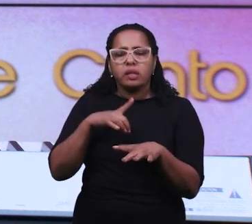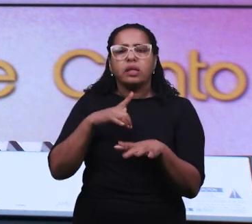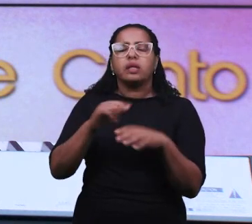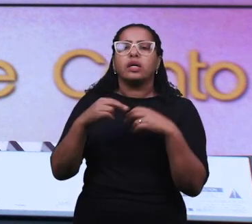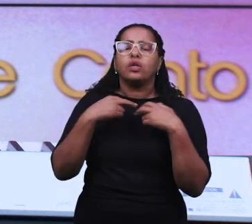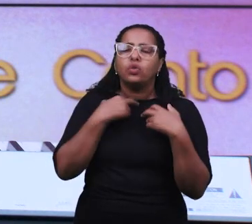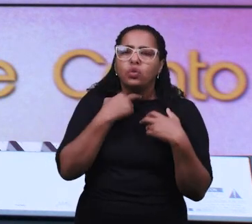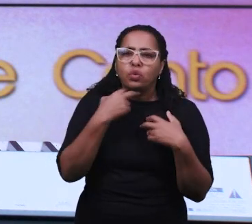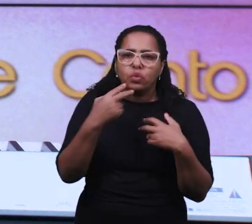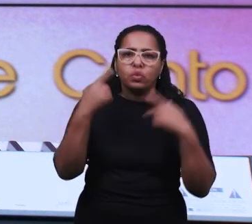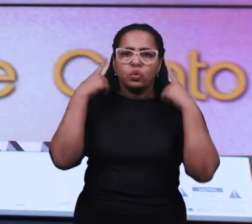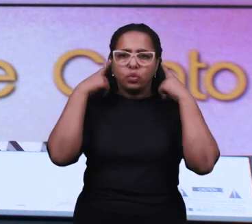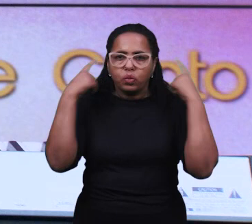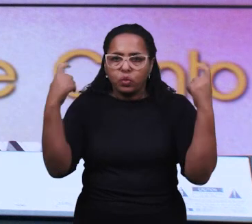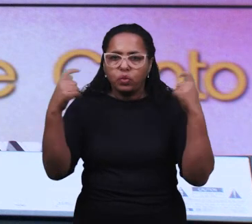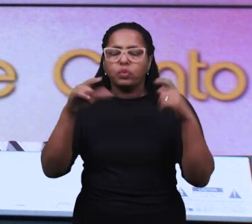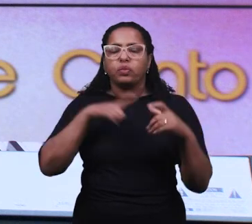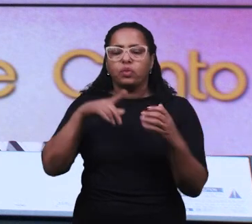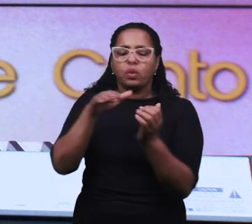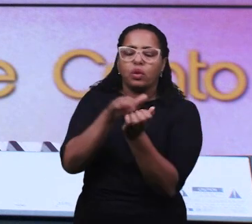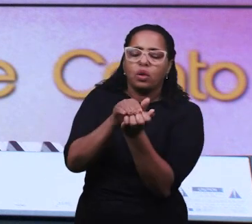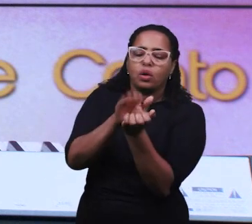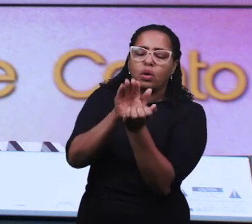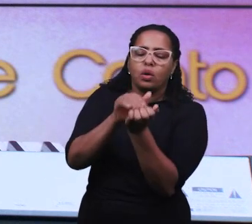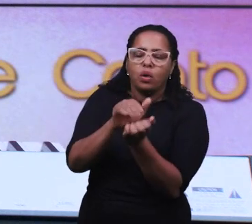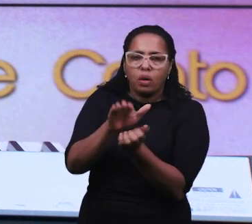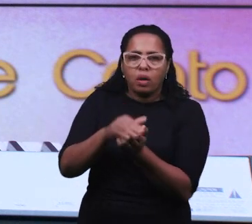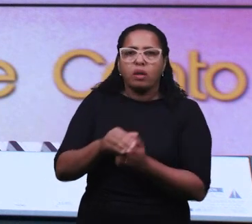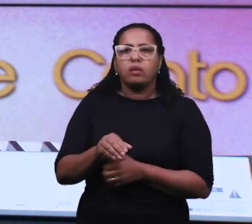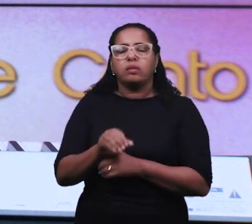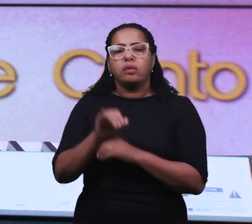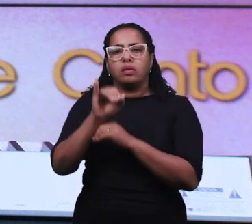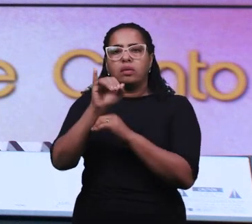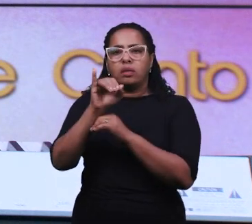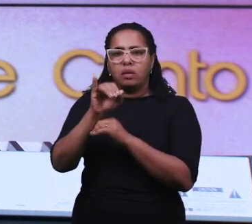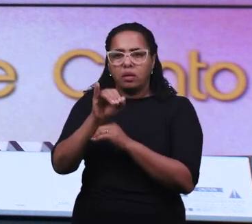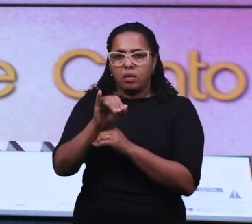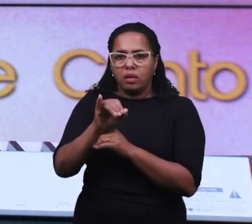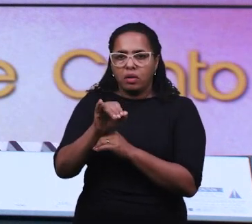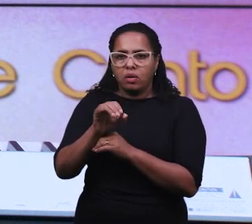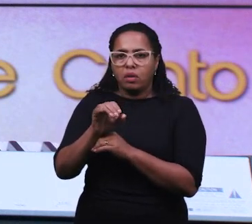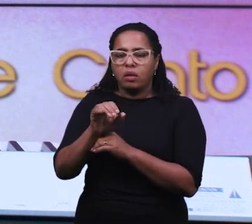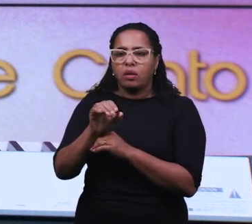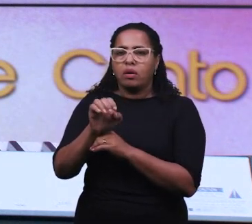na sonoridade da sua voz. Subimos.